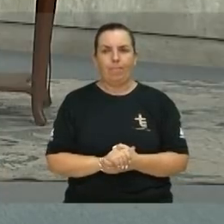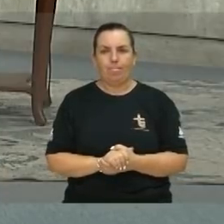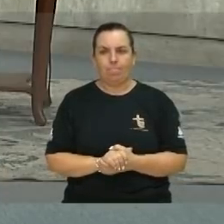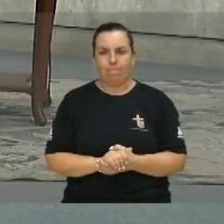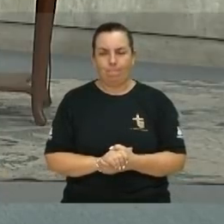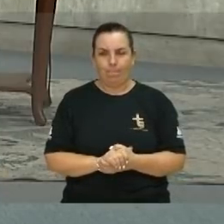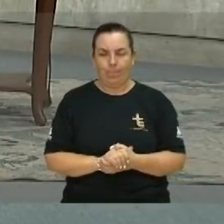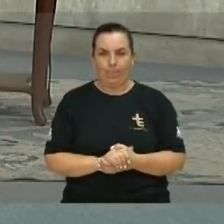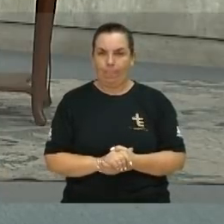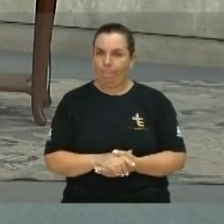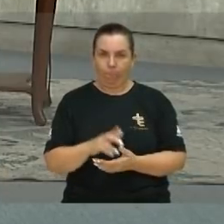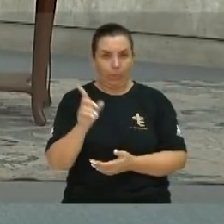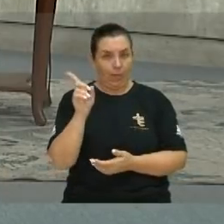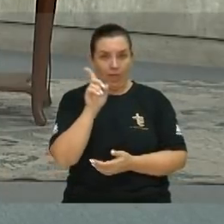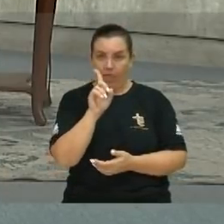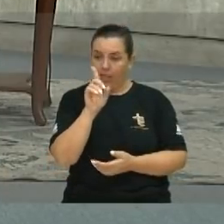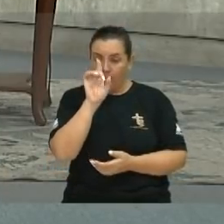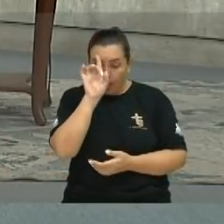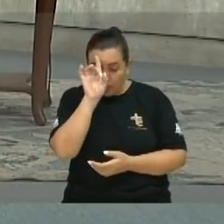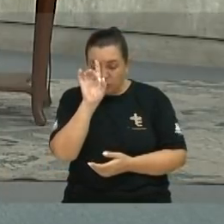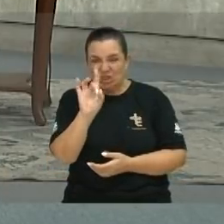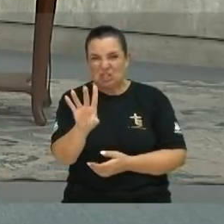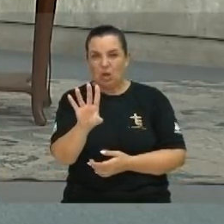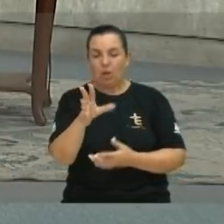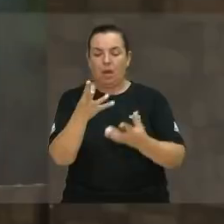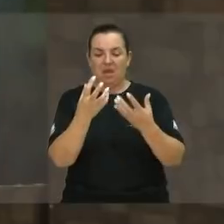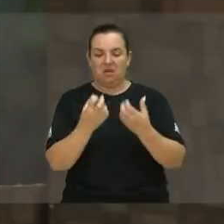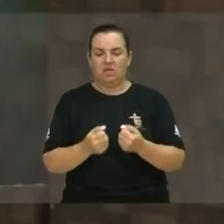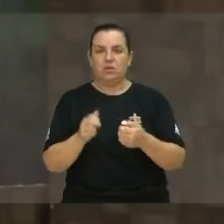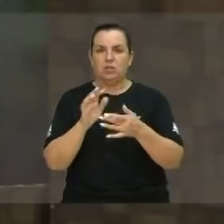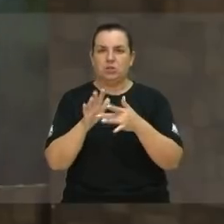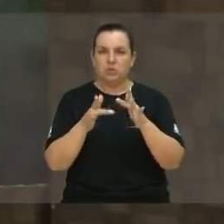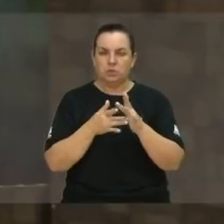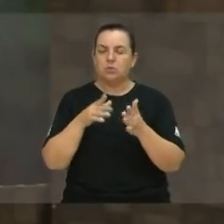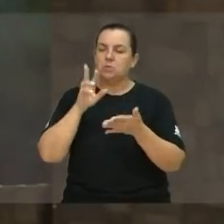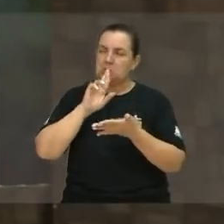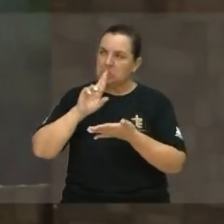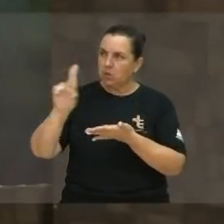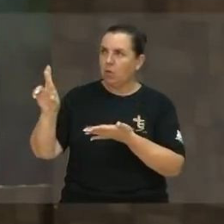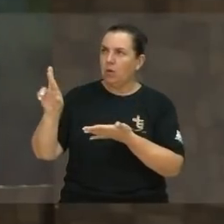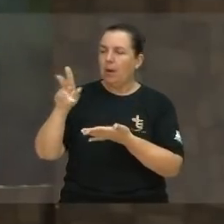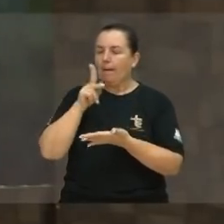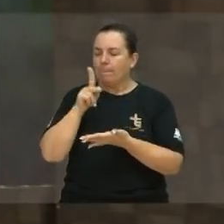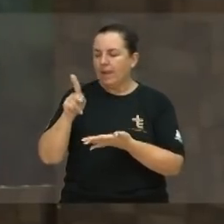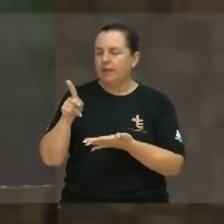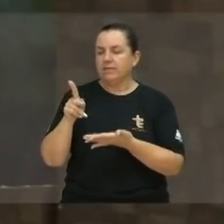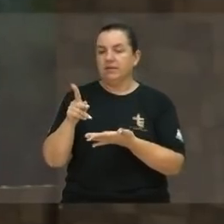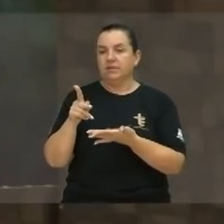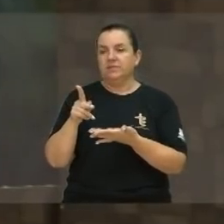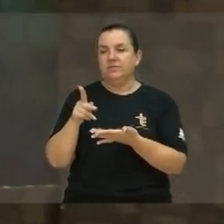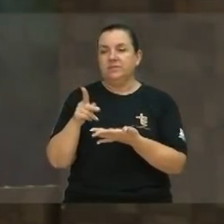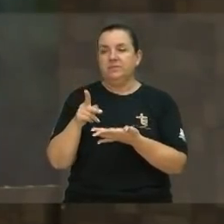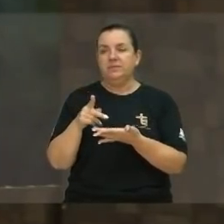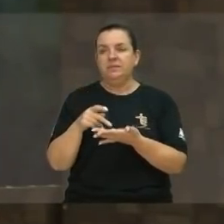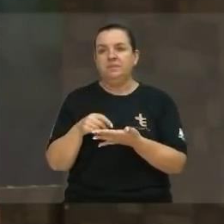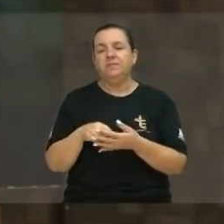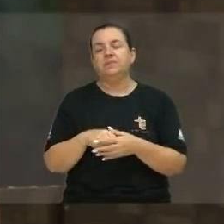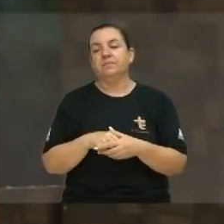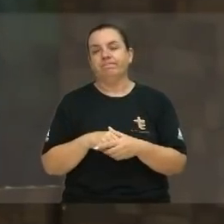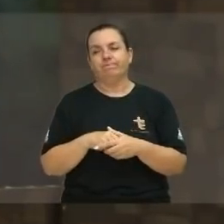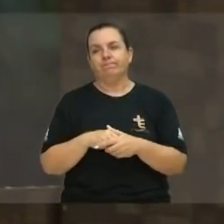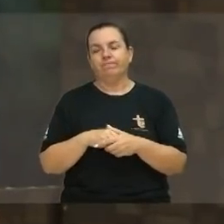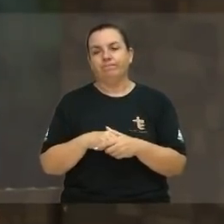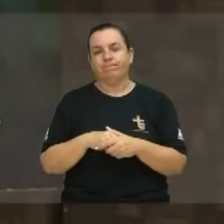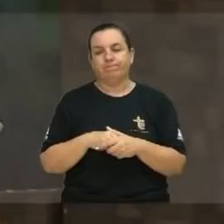senso acolher jesus como senhor e como mestre numa forma de compreensão psicológica